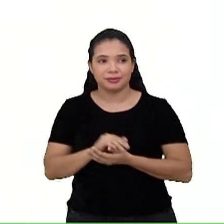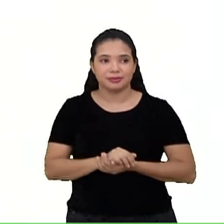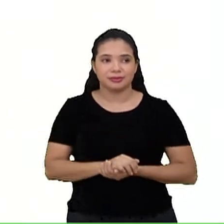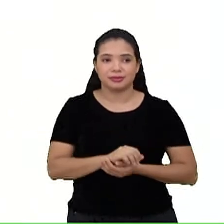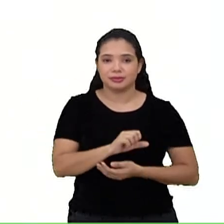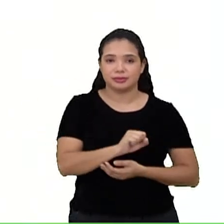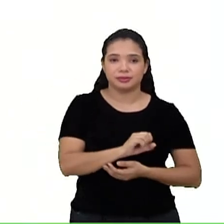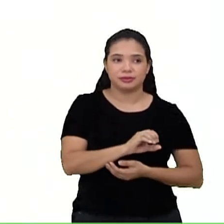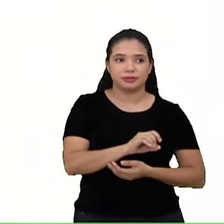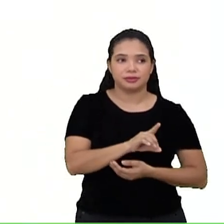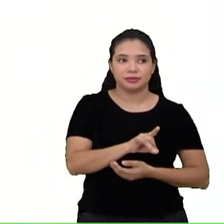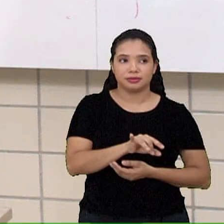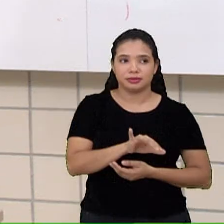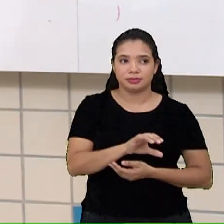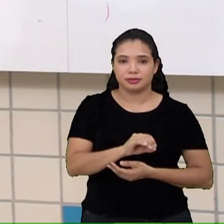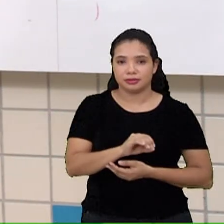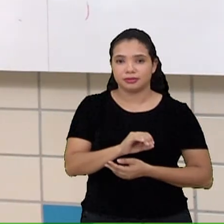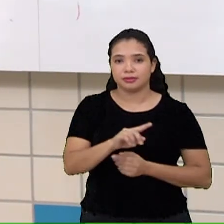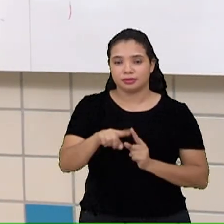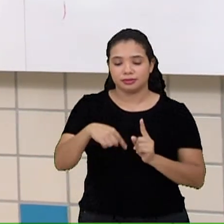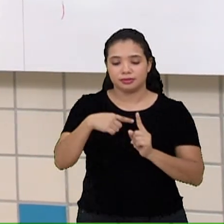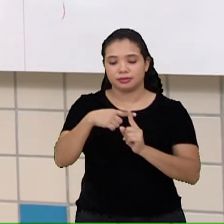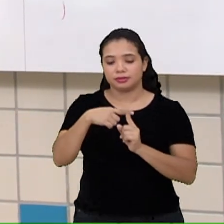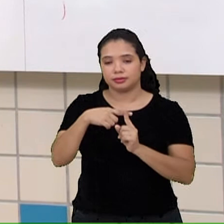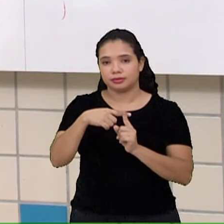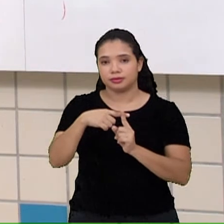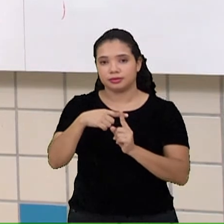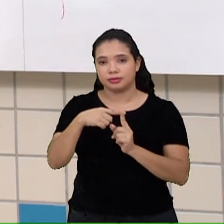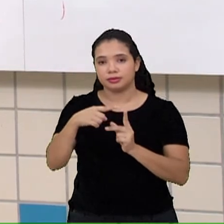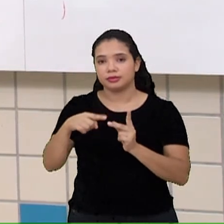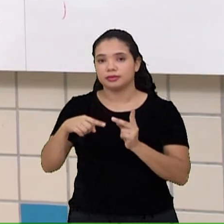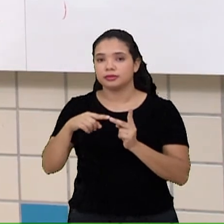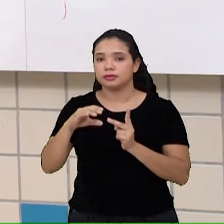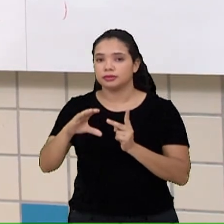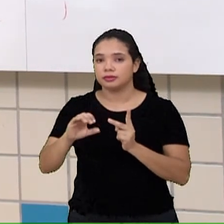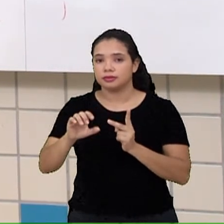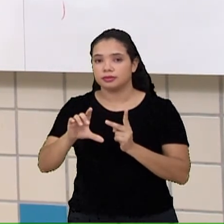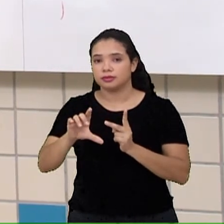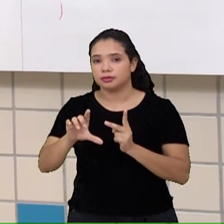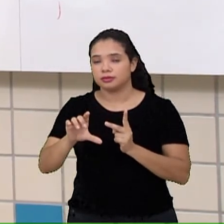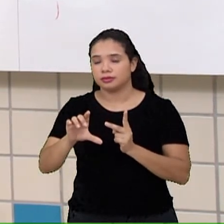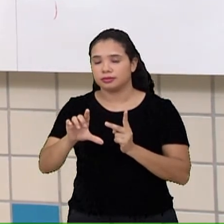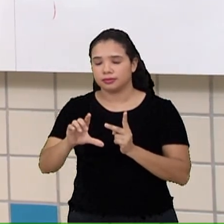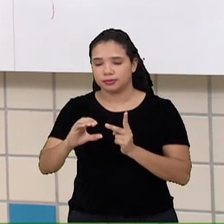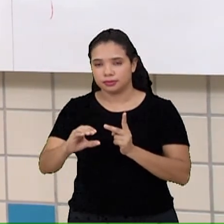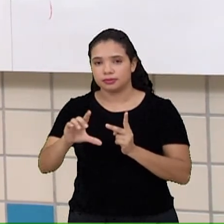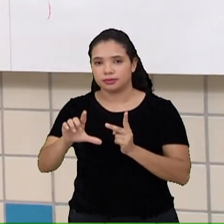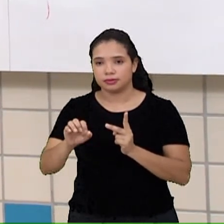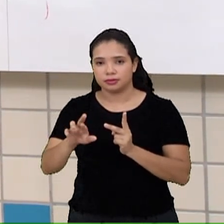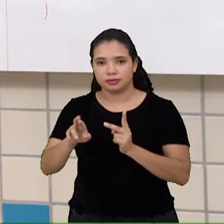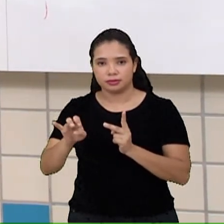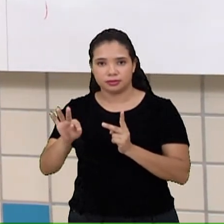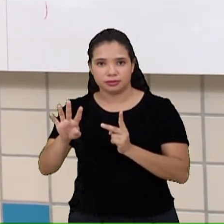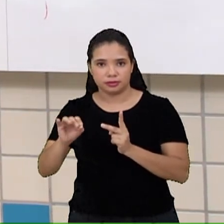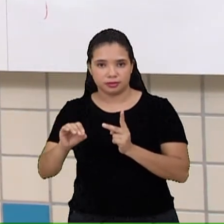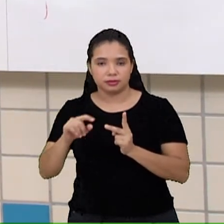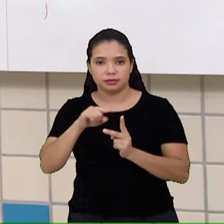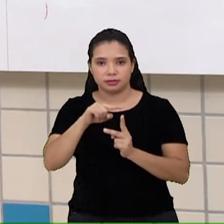cloro. Bom, quando eu falo de reação química, eu não posso deixar de falar sobre